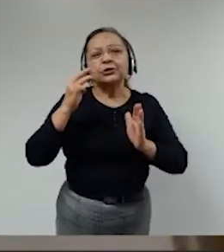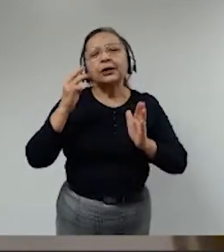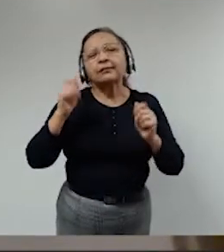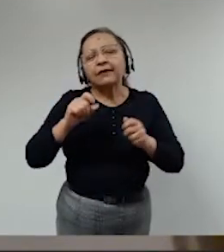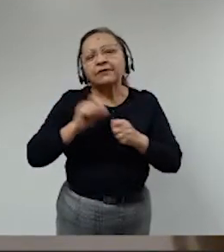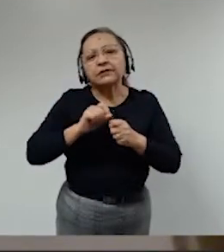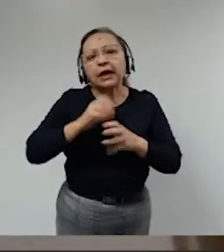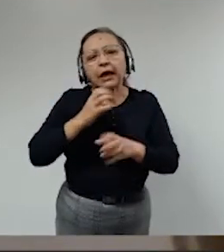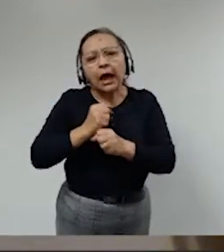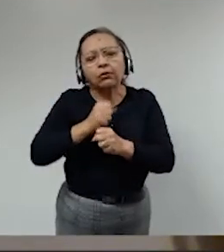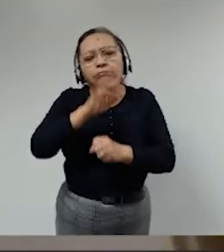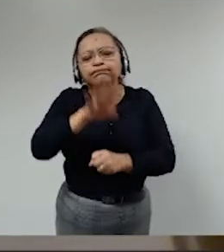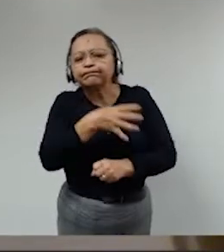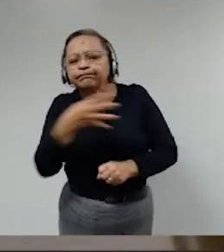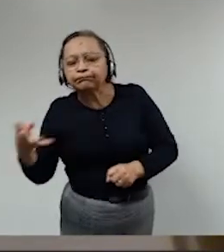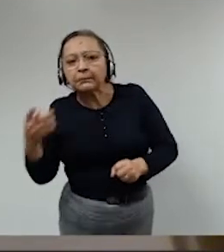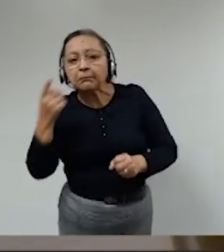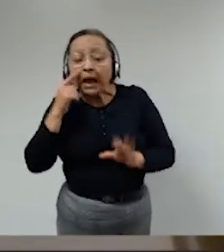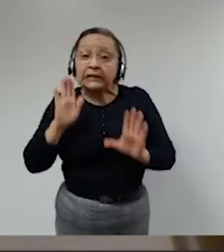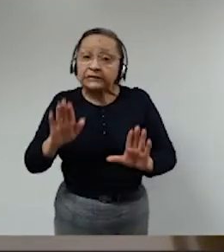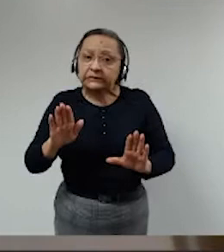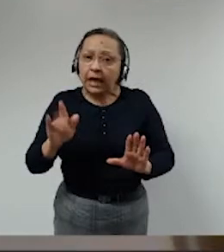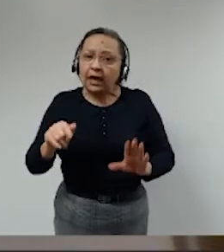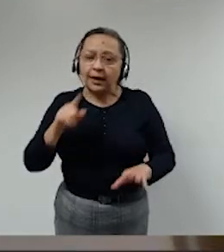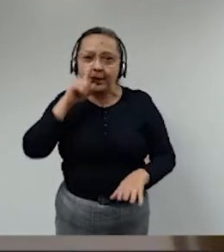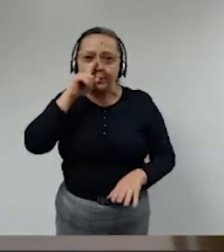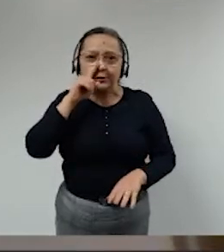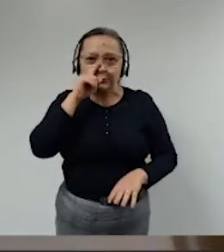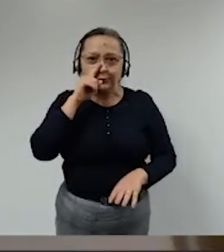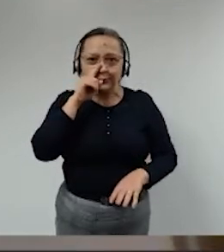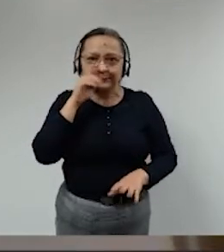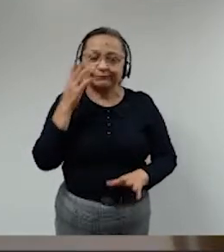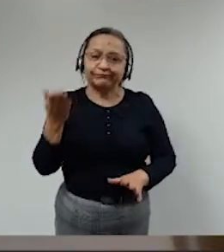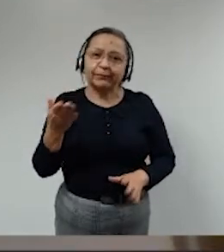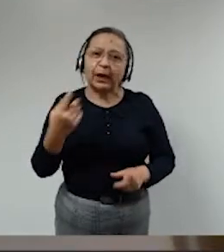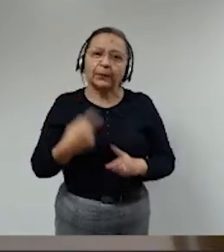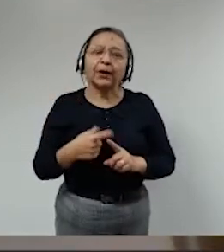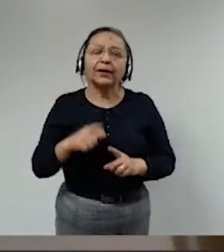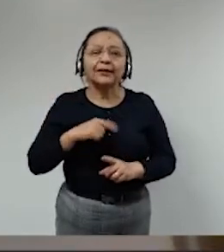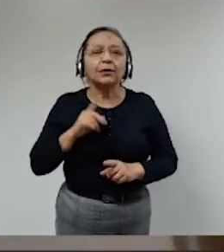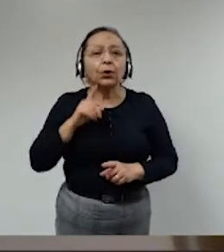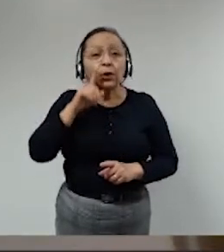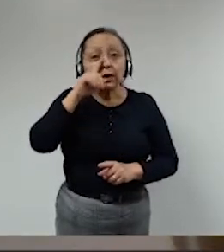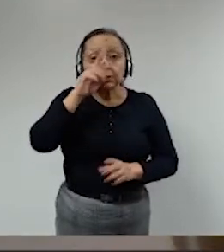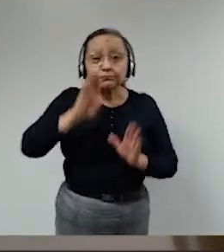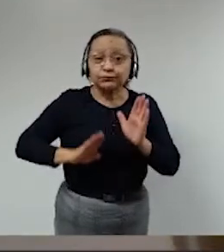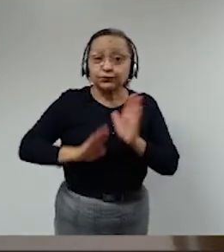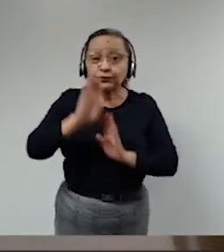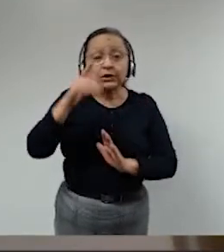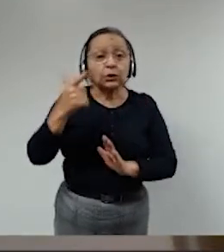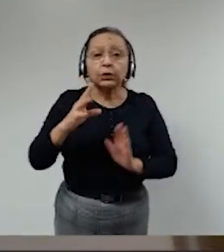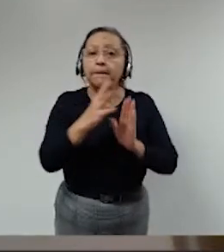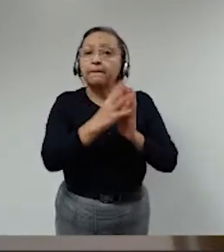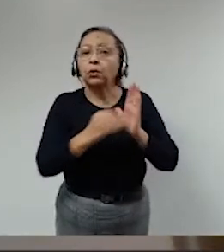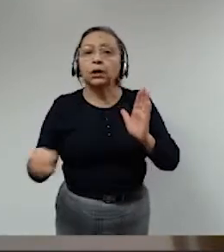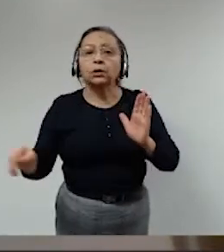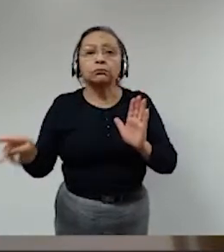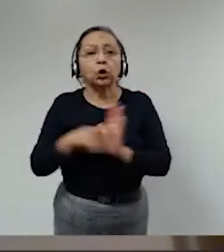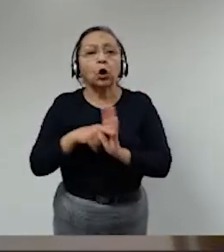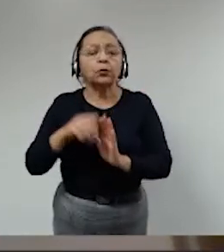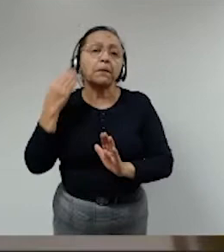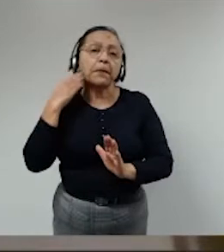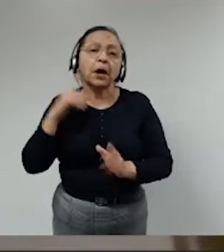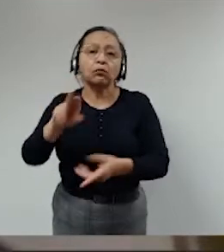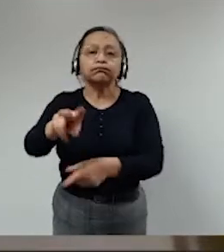mas ainda assim é uma indústria de risco, e justamente por ter esse risco alto, você não tem modelos de financiamento bancários